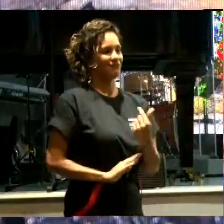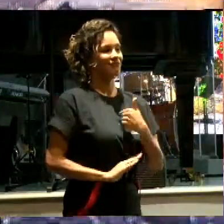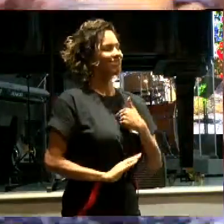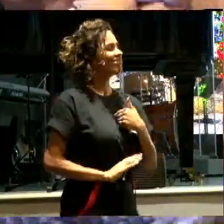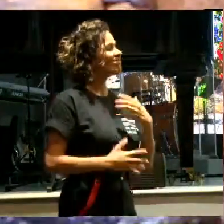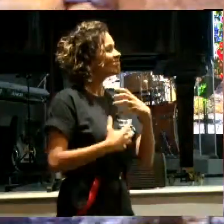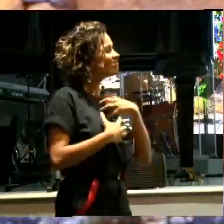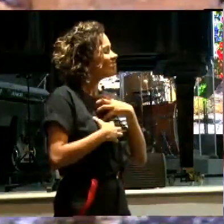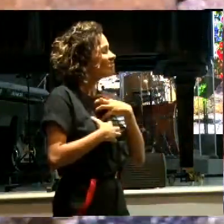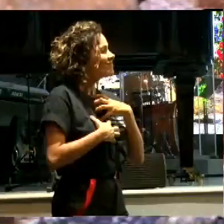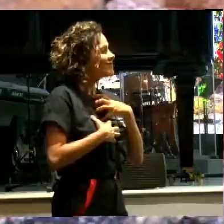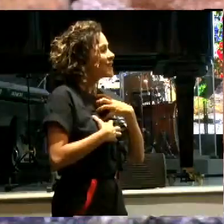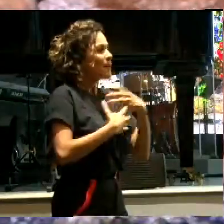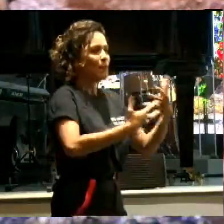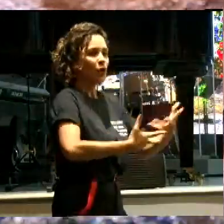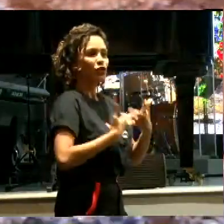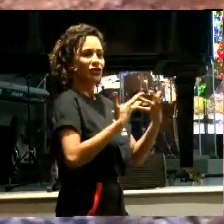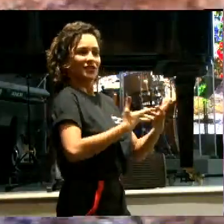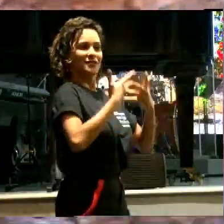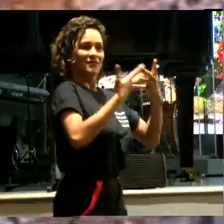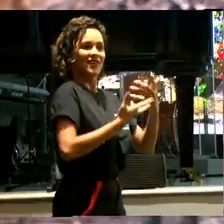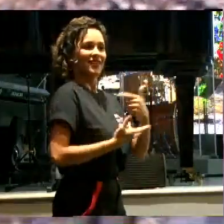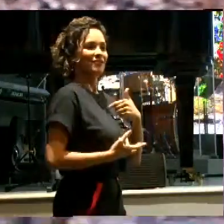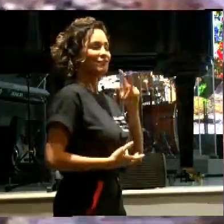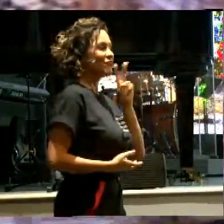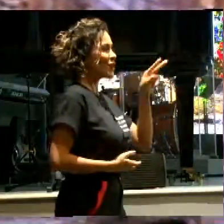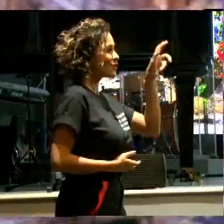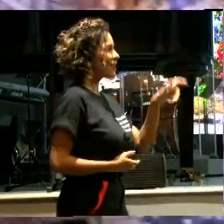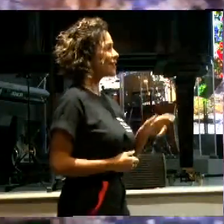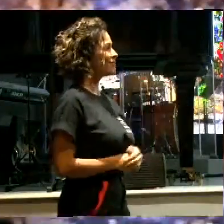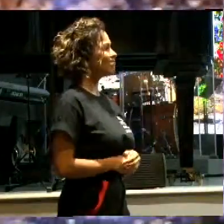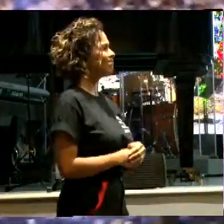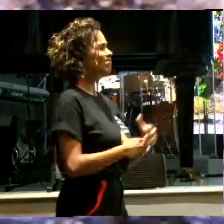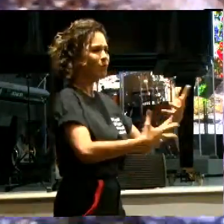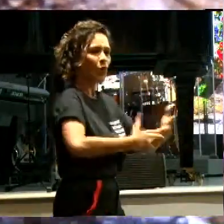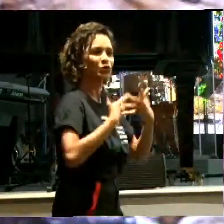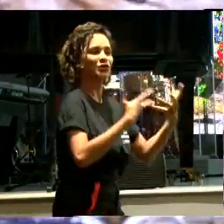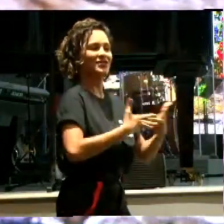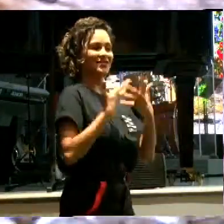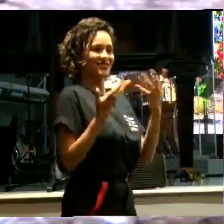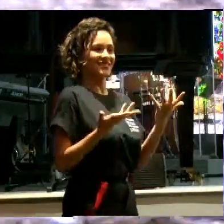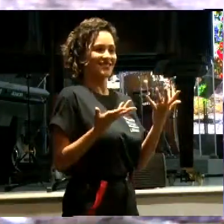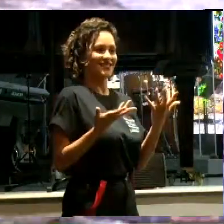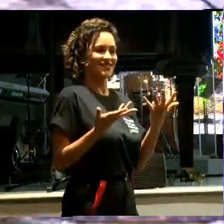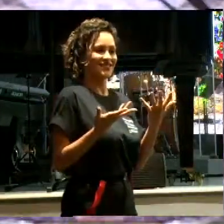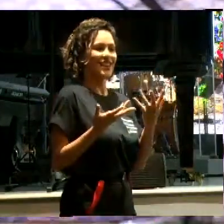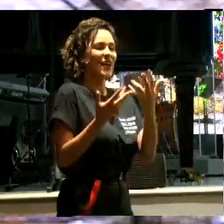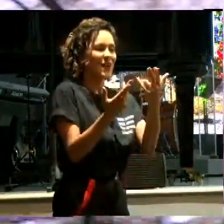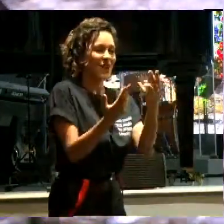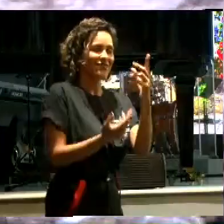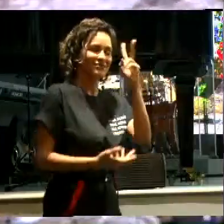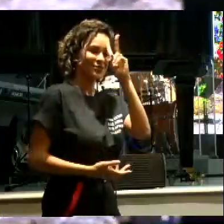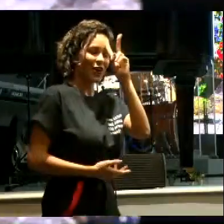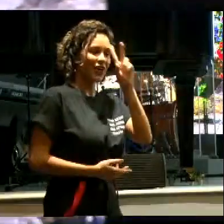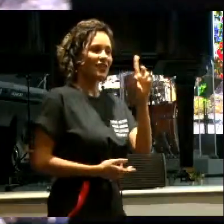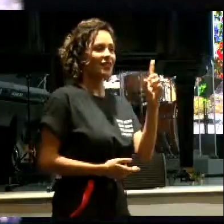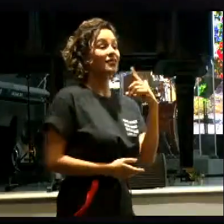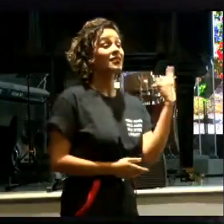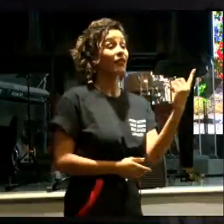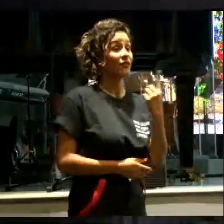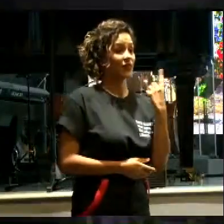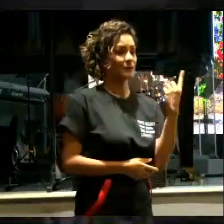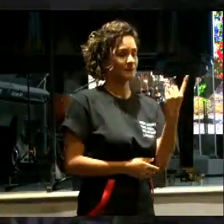motiva quando eu olho para Davi. Quando o pai dele chega para ele e fala assim: